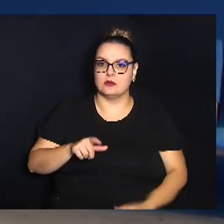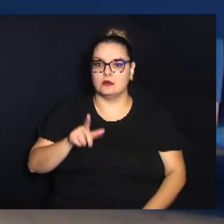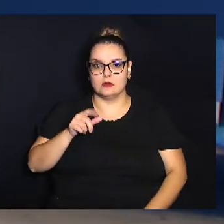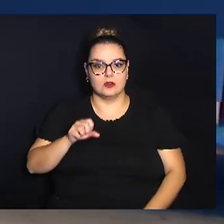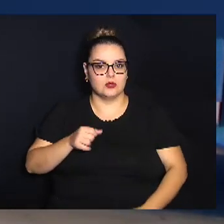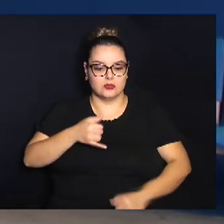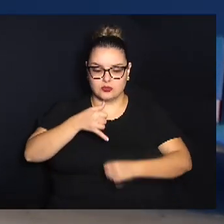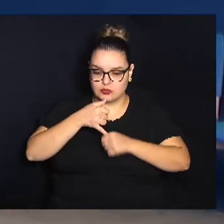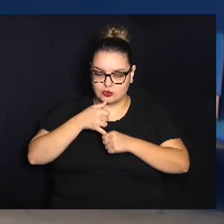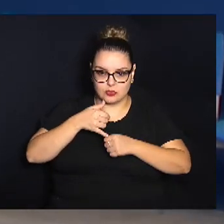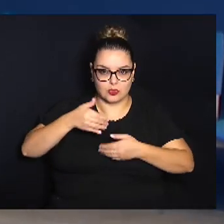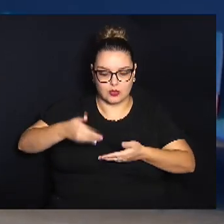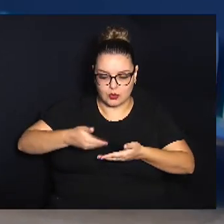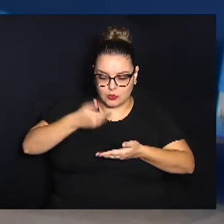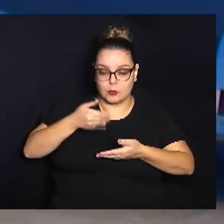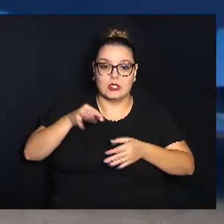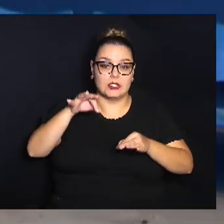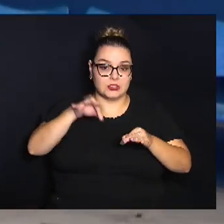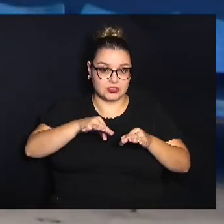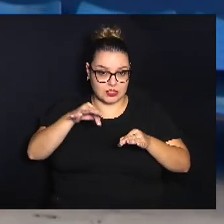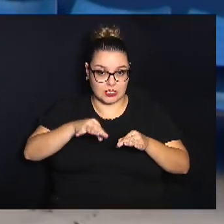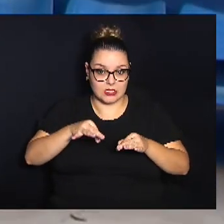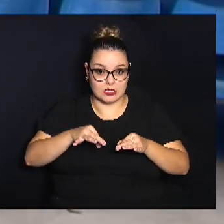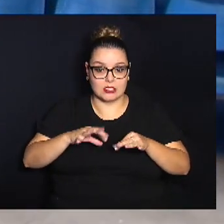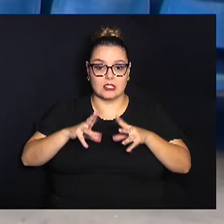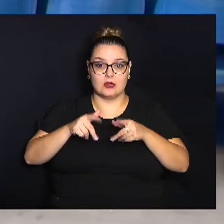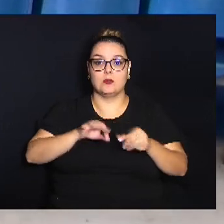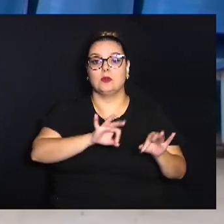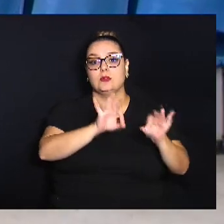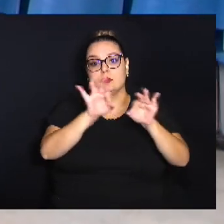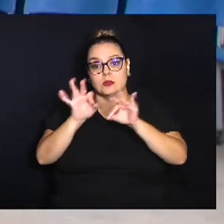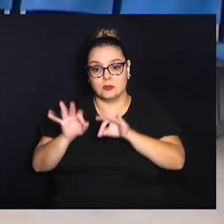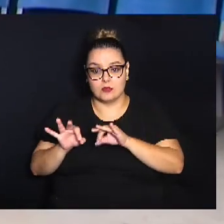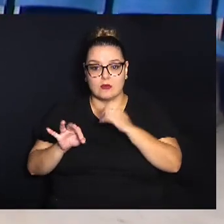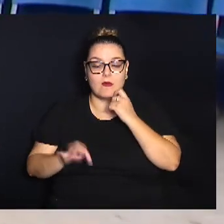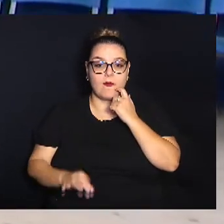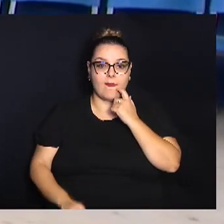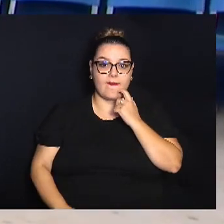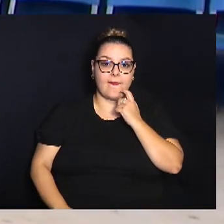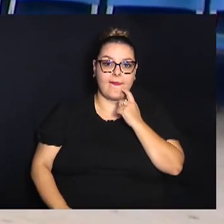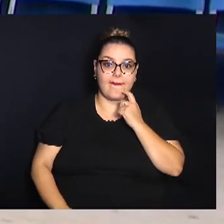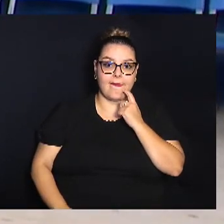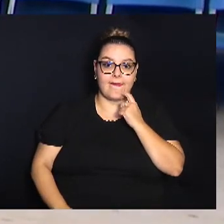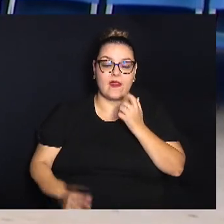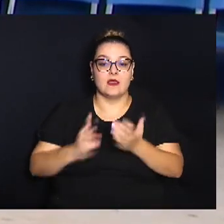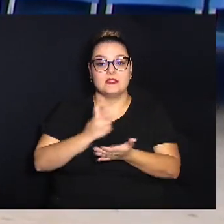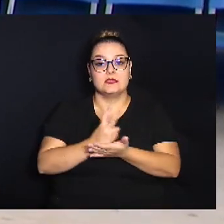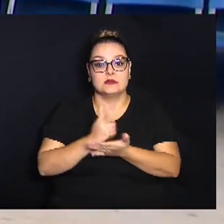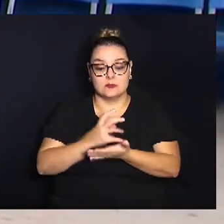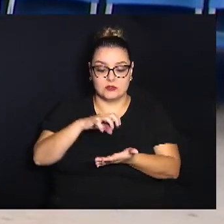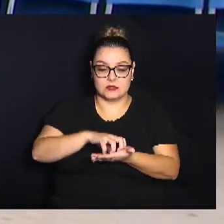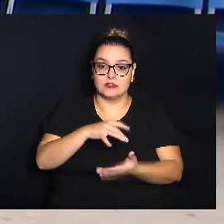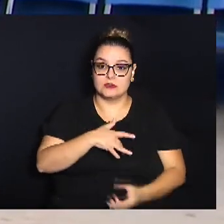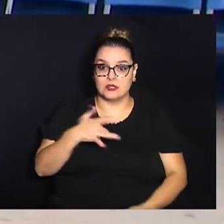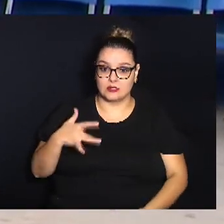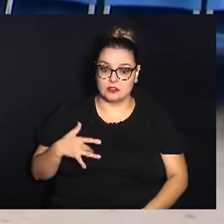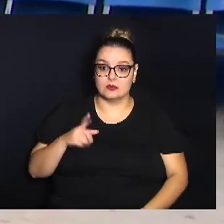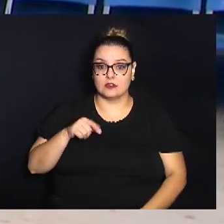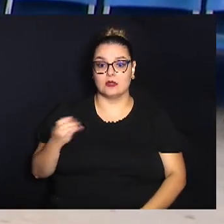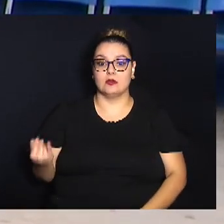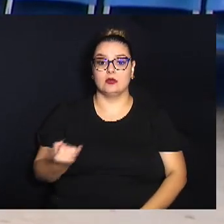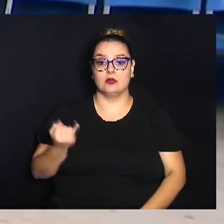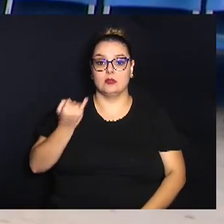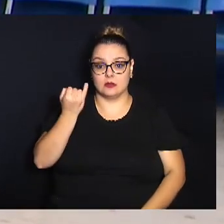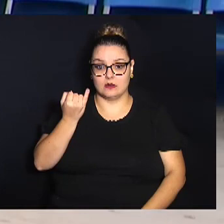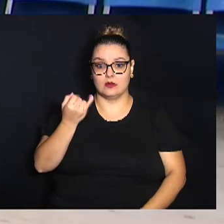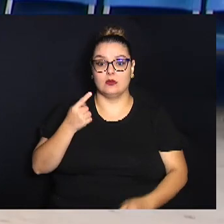sucos, sopas, chás. E tem todo o acompanhamento dele toda vez que ele vem aqui no centro de saúde. E é importante porque